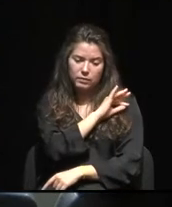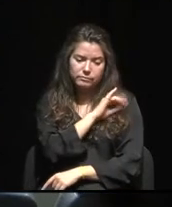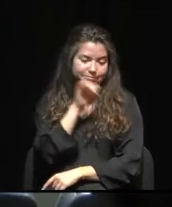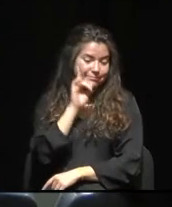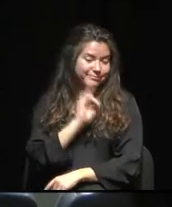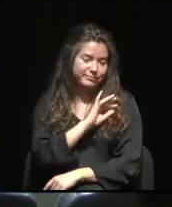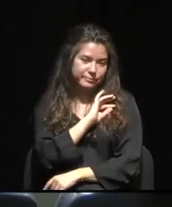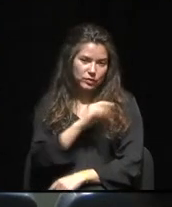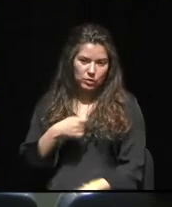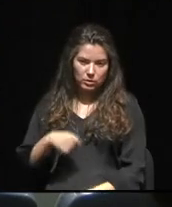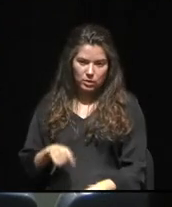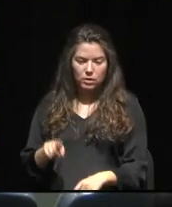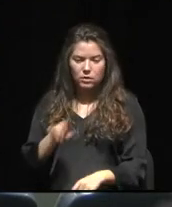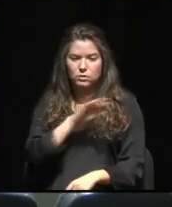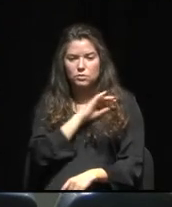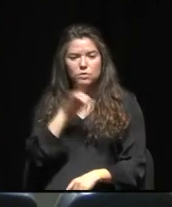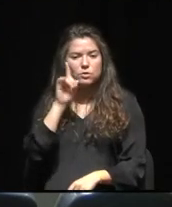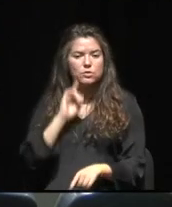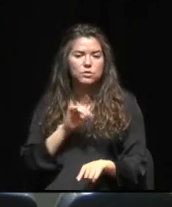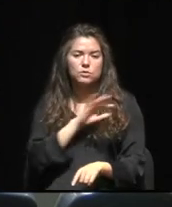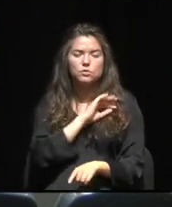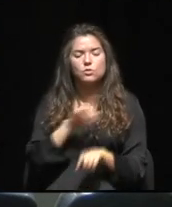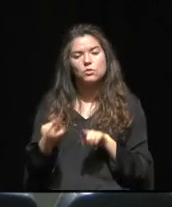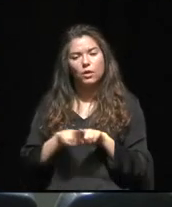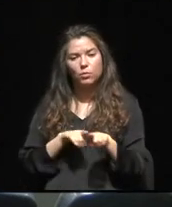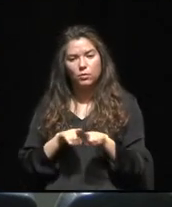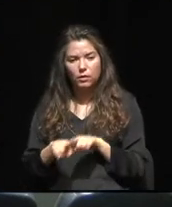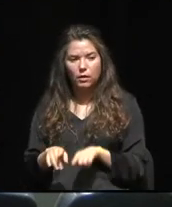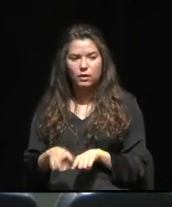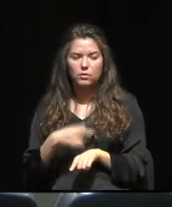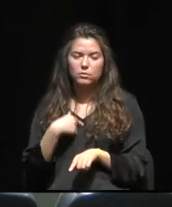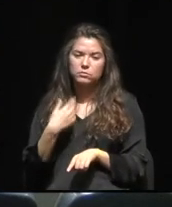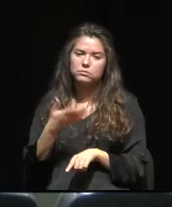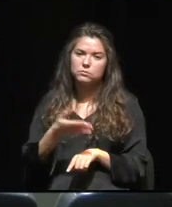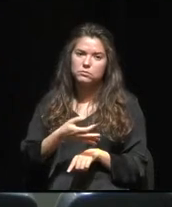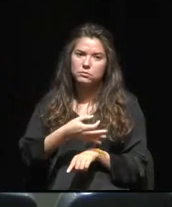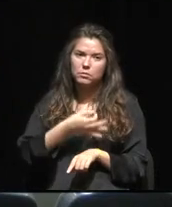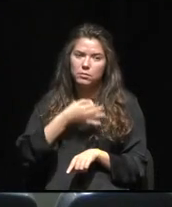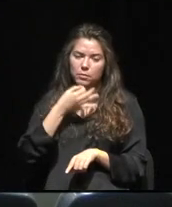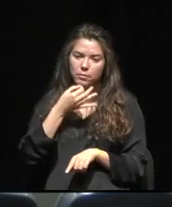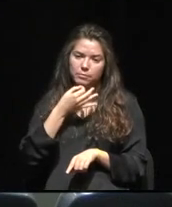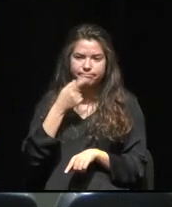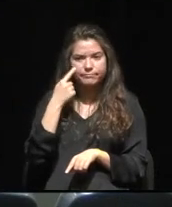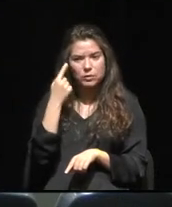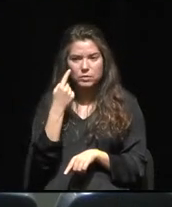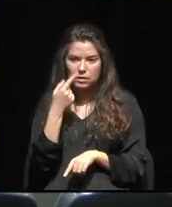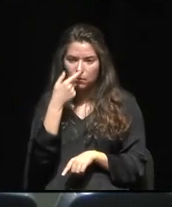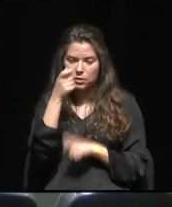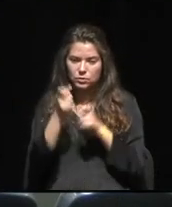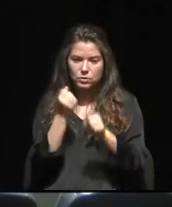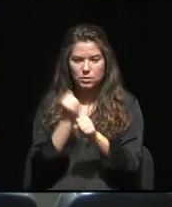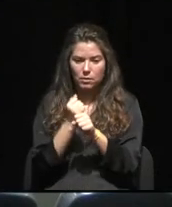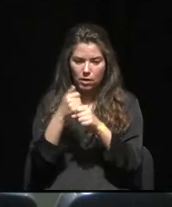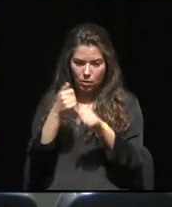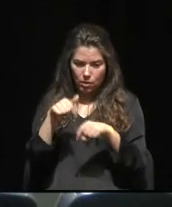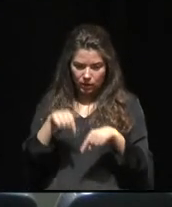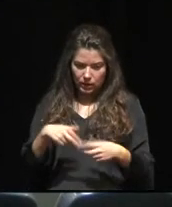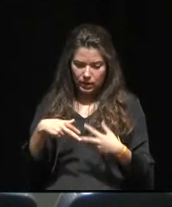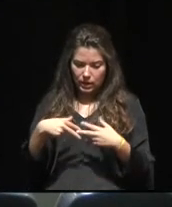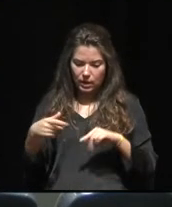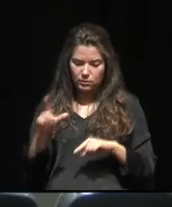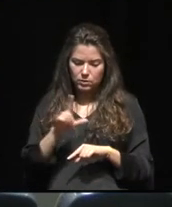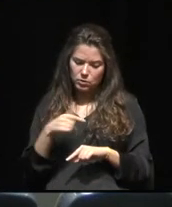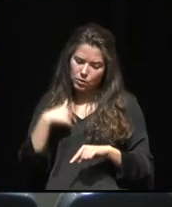Presidente senhoras e senhores deputados a palavra especial para os trabalhadores da Câmara Municipal de Lisboa que estão aqui a